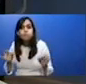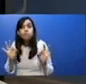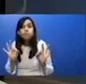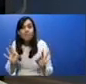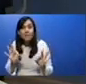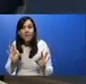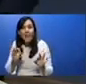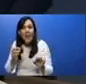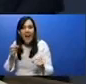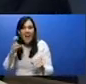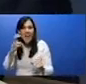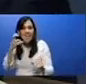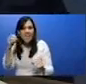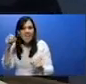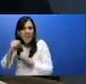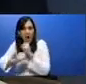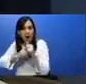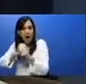anos. Vamos ver?